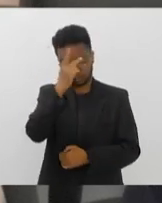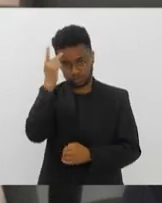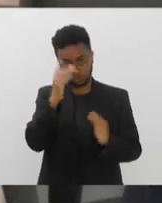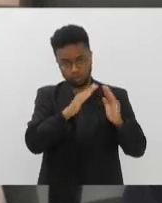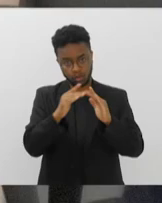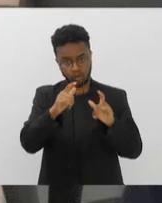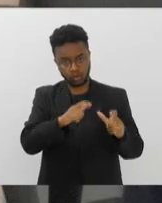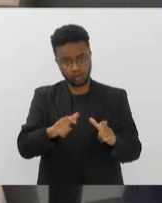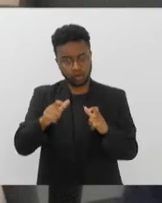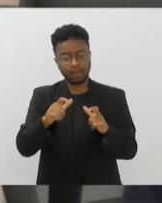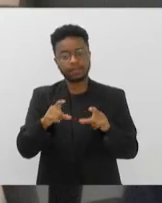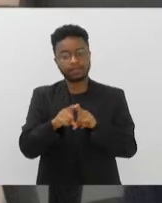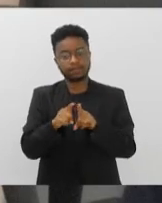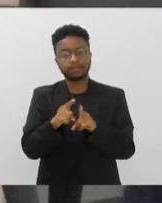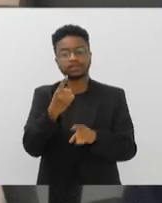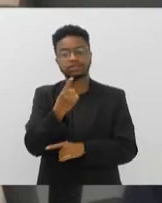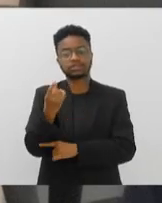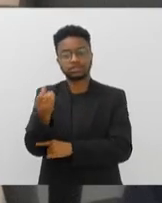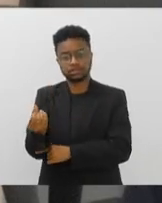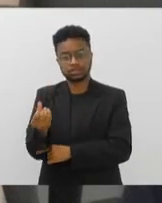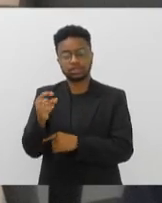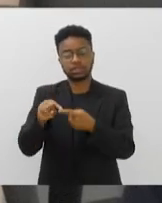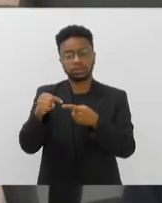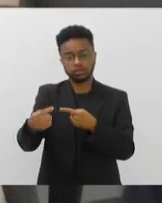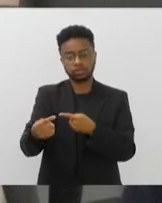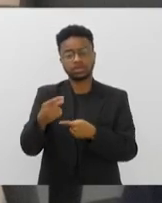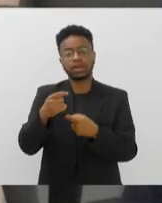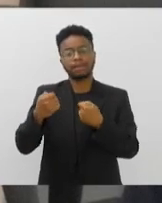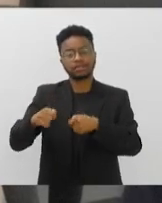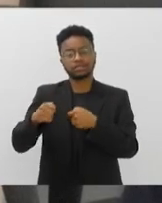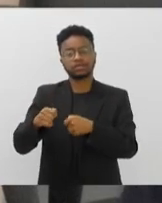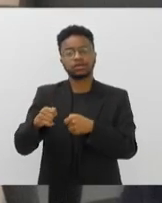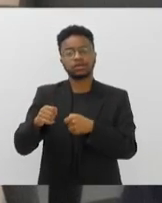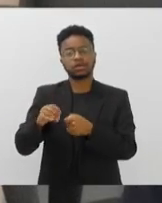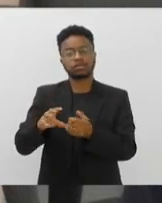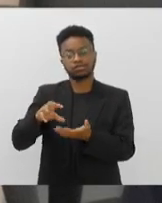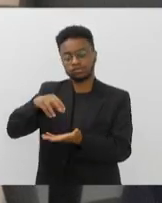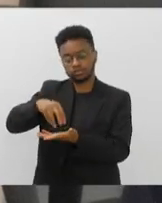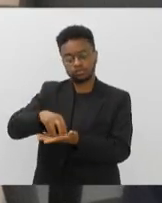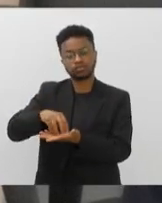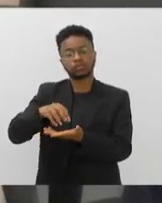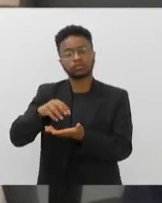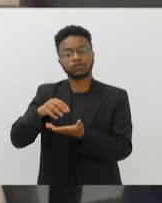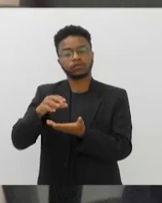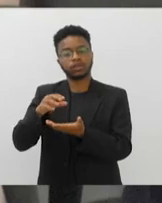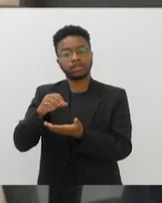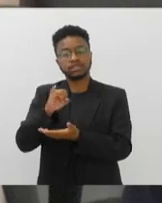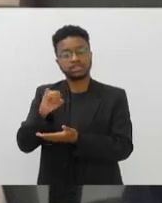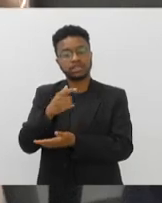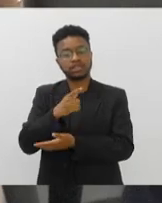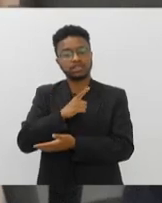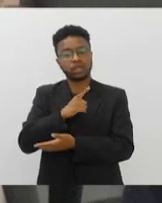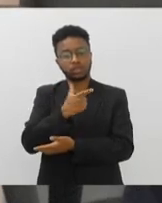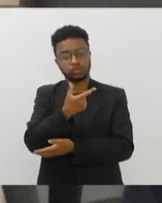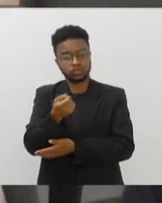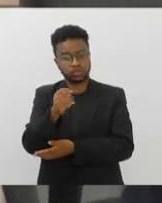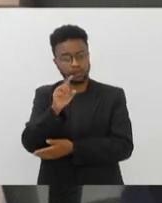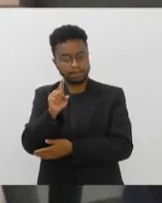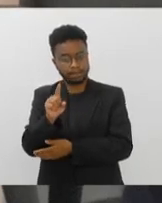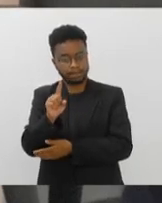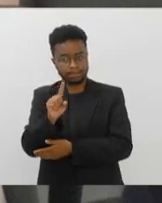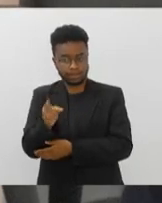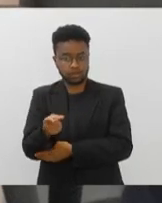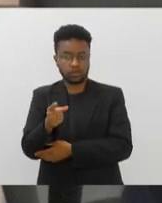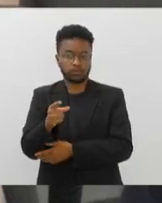2021 posterior uma vara de Infância Juventude de 12 eh para cada 200.000 habitantes que já seria ótimo né Nós chamos São